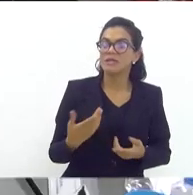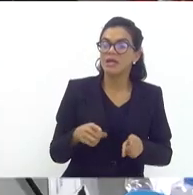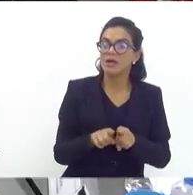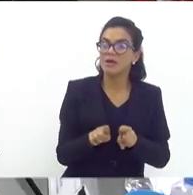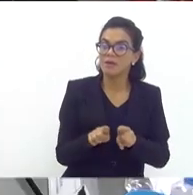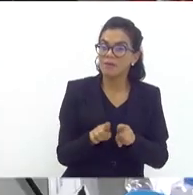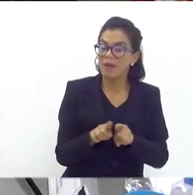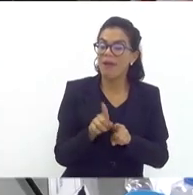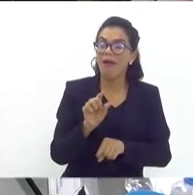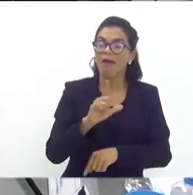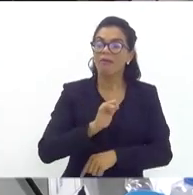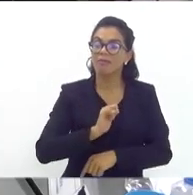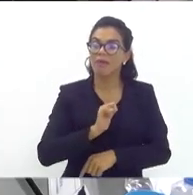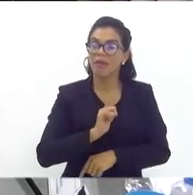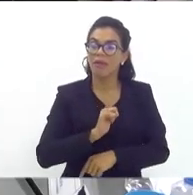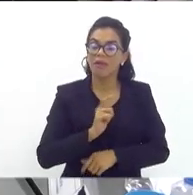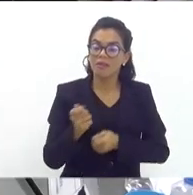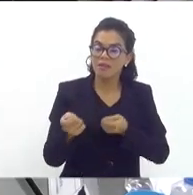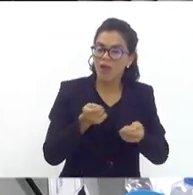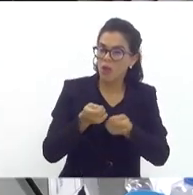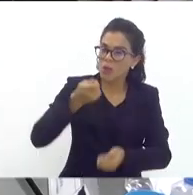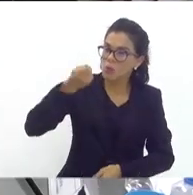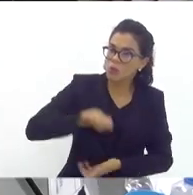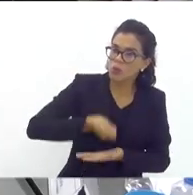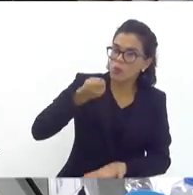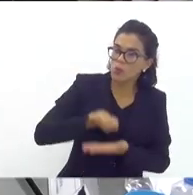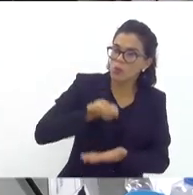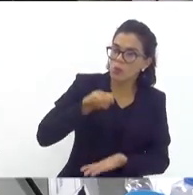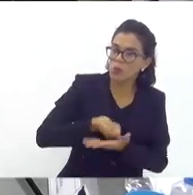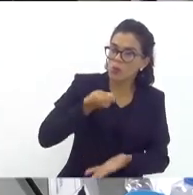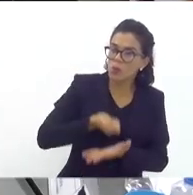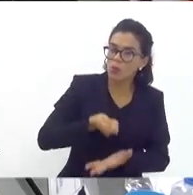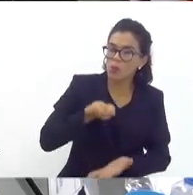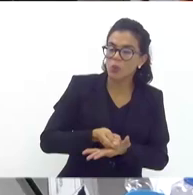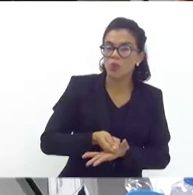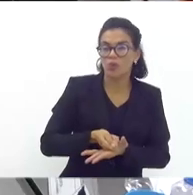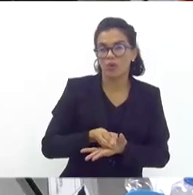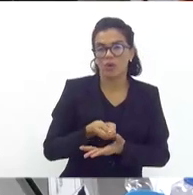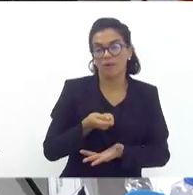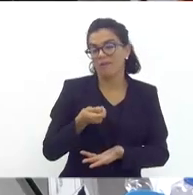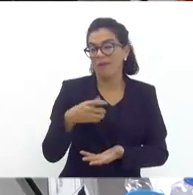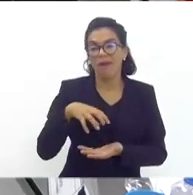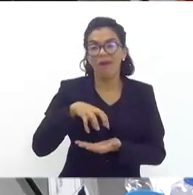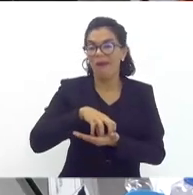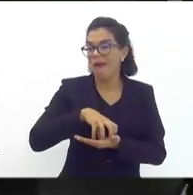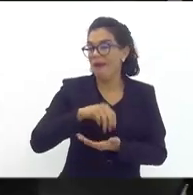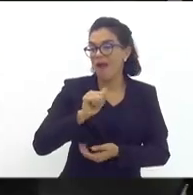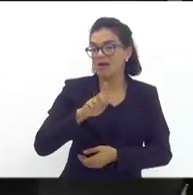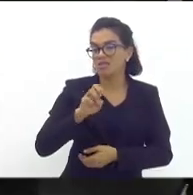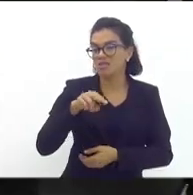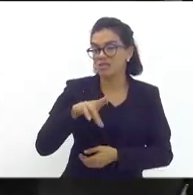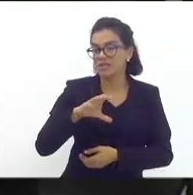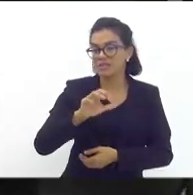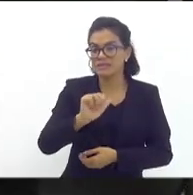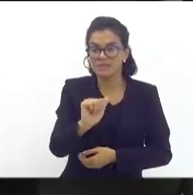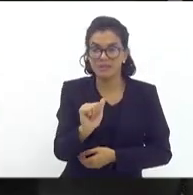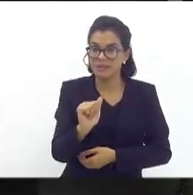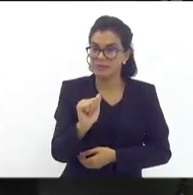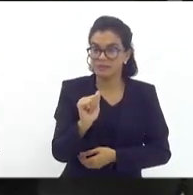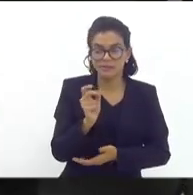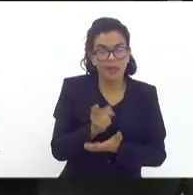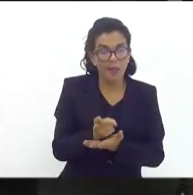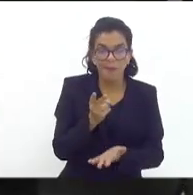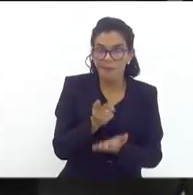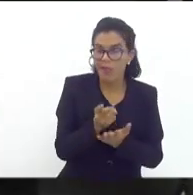é a existência de regulamentos muito rígidos que fazem a agência se trabalhar sempre no mesmo sentido